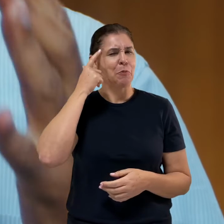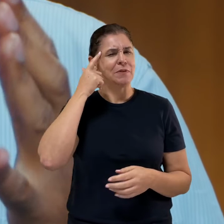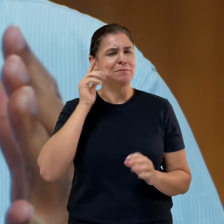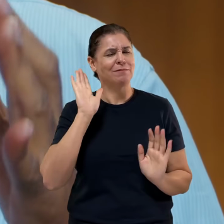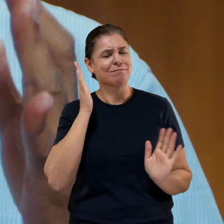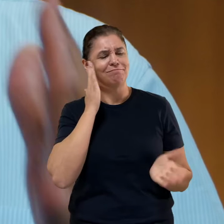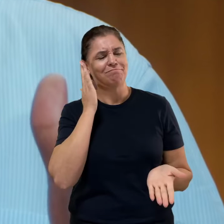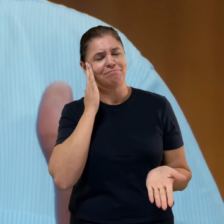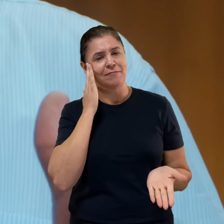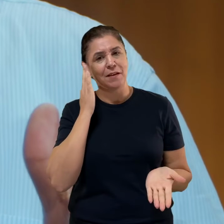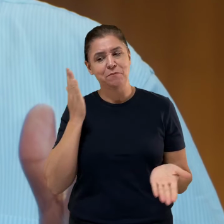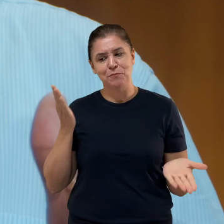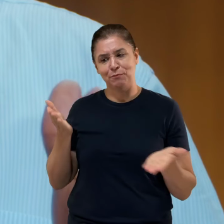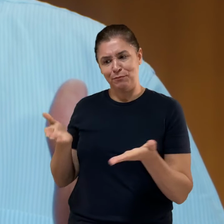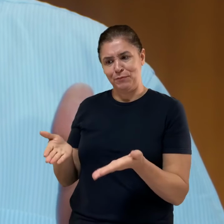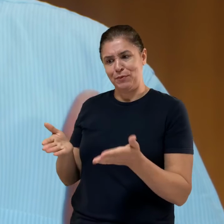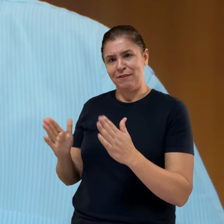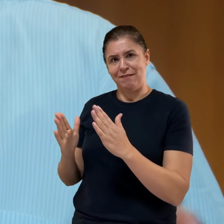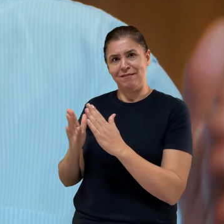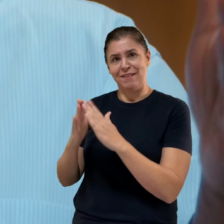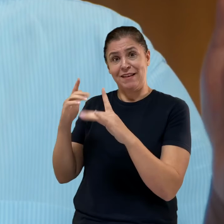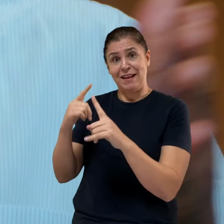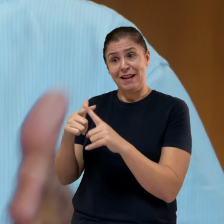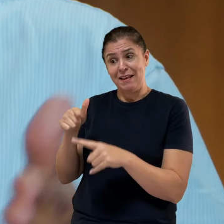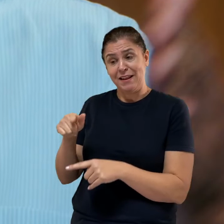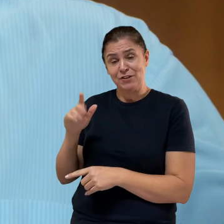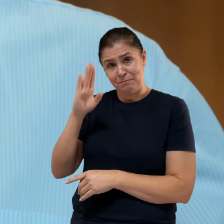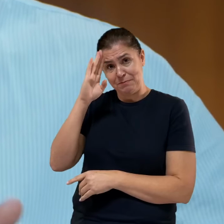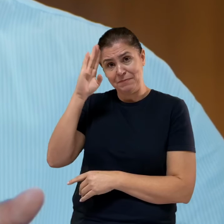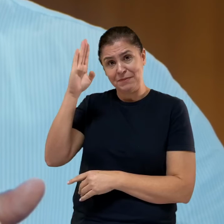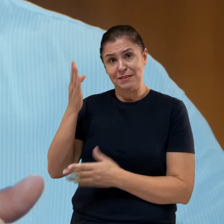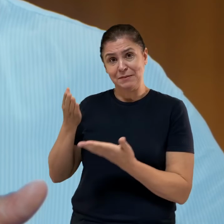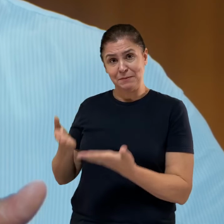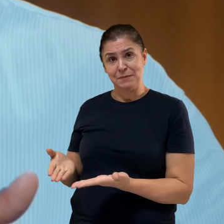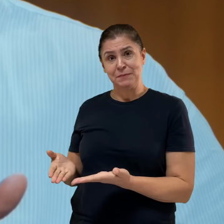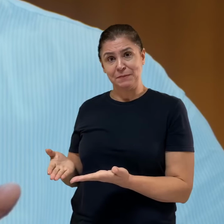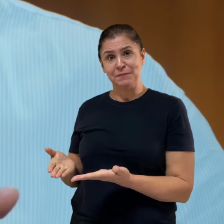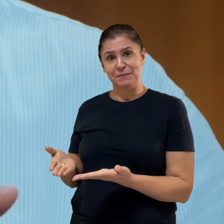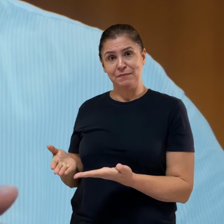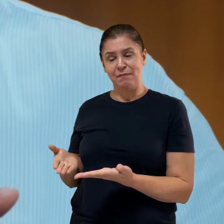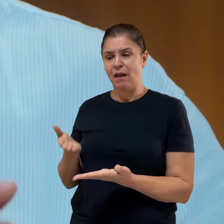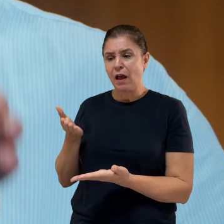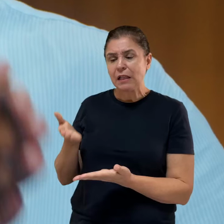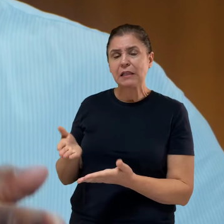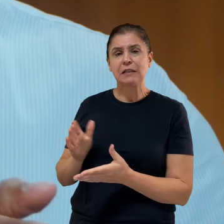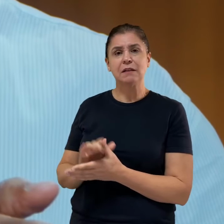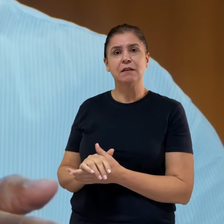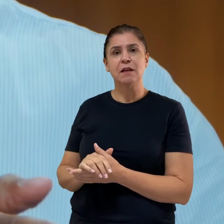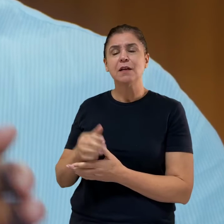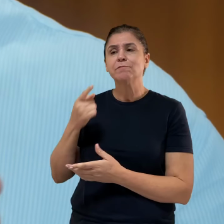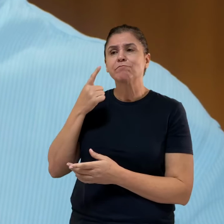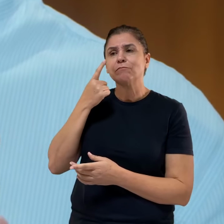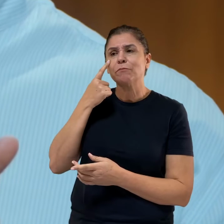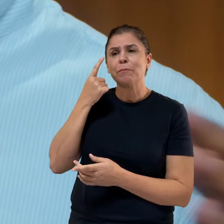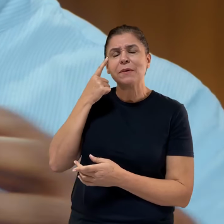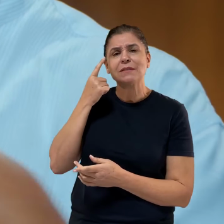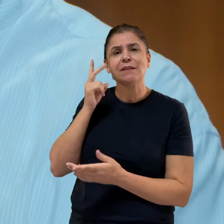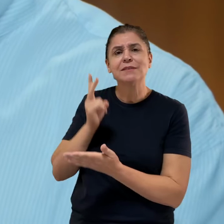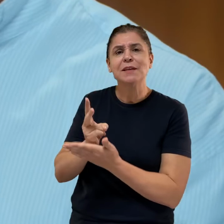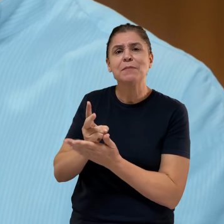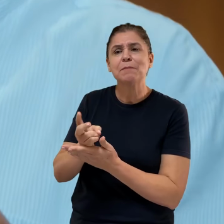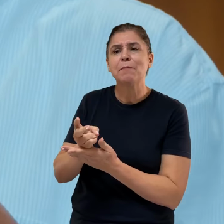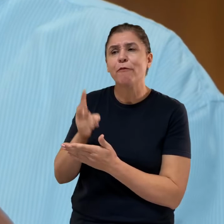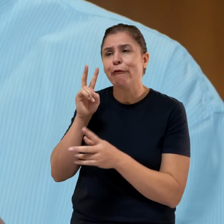pensamento, certo? Porque, se eu estou na matriz, ali, eu vou ter